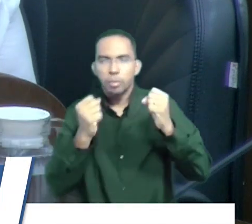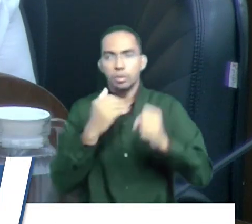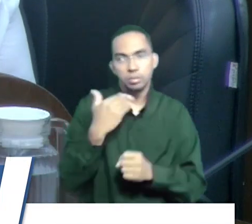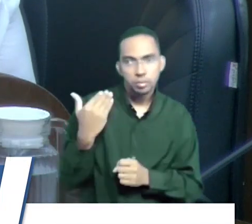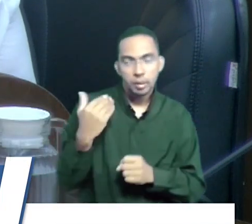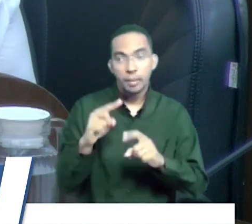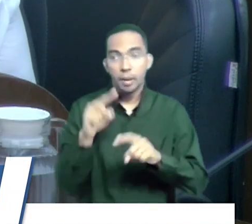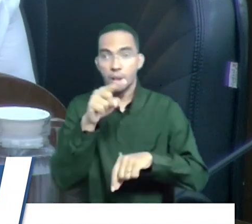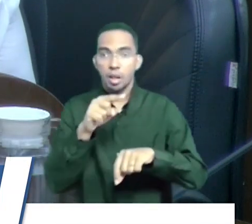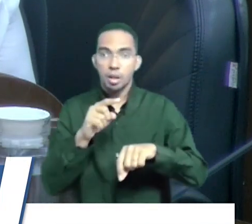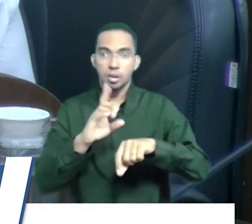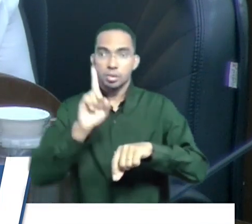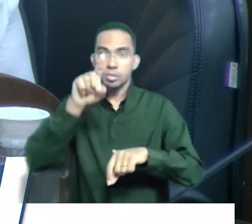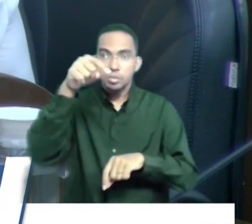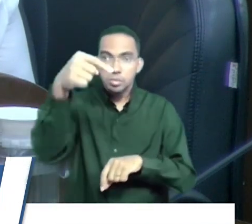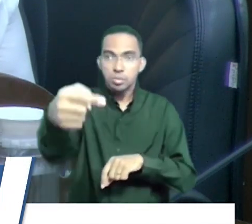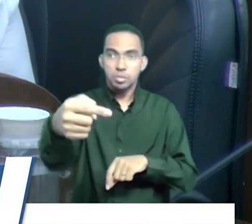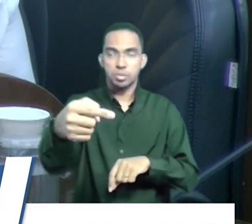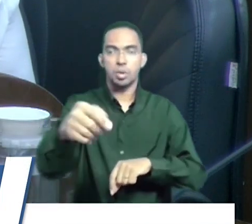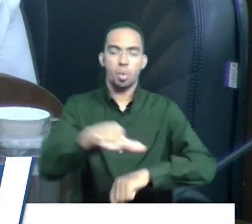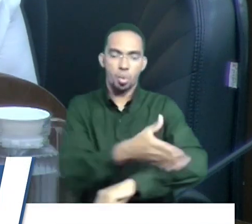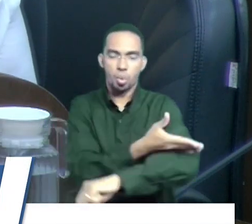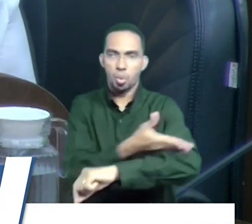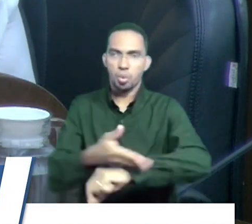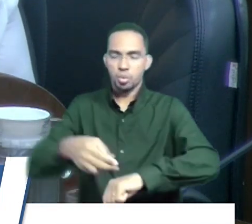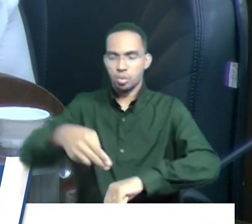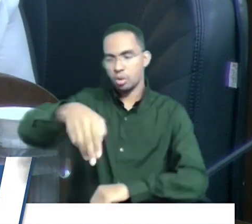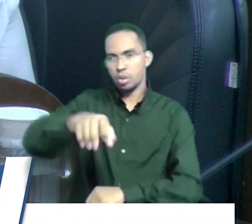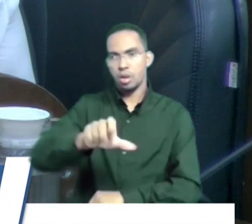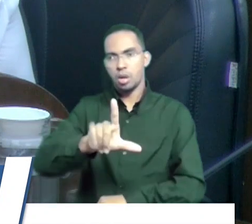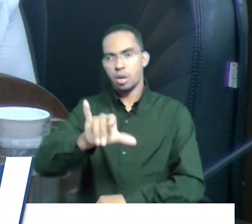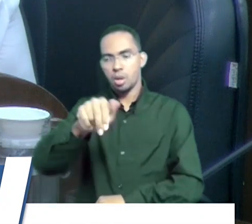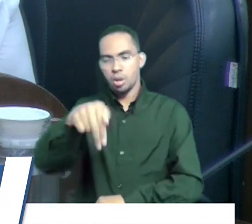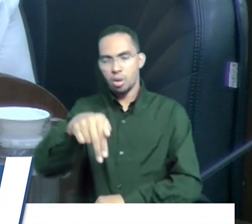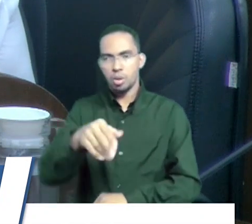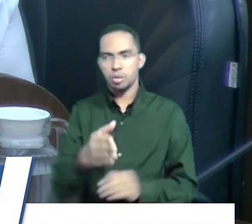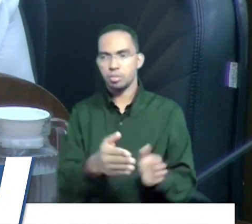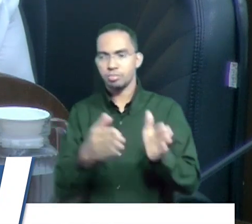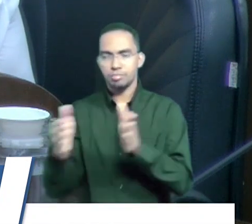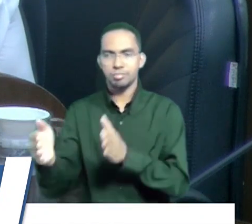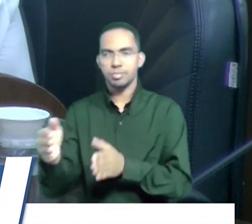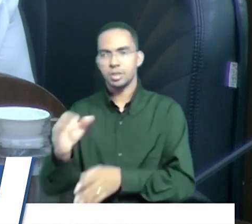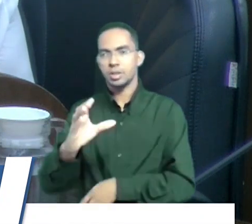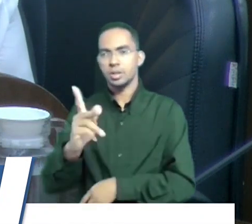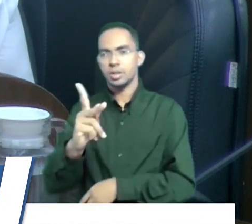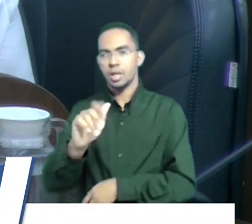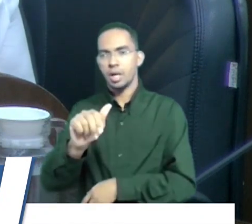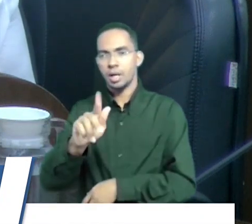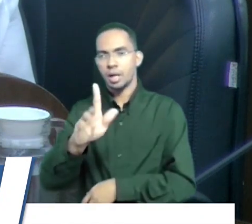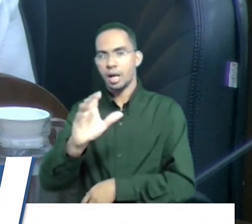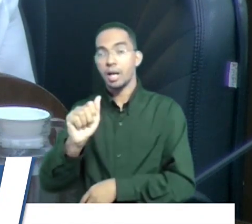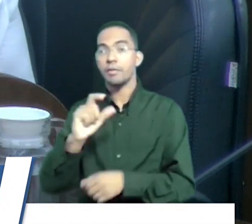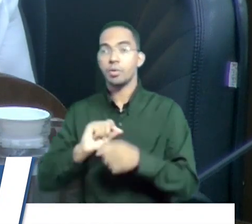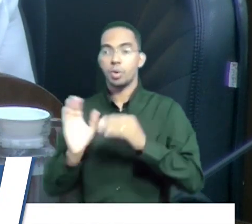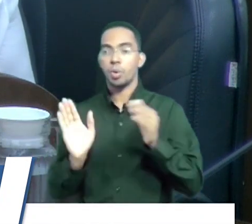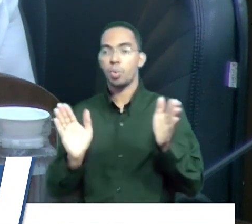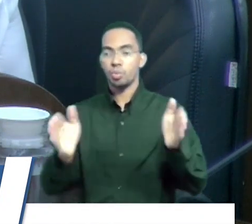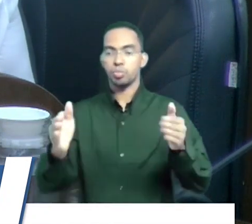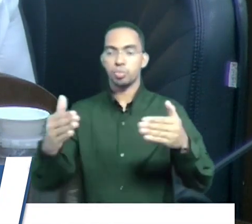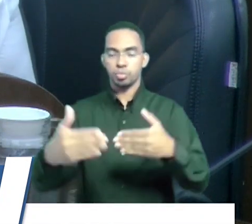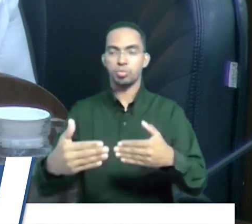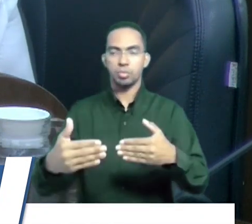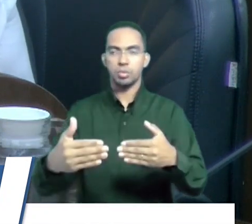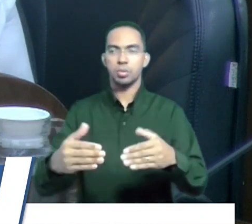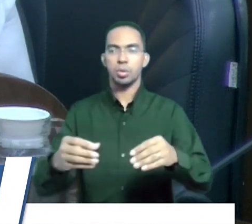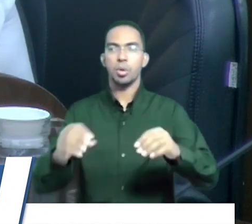nessa própria rodovia Nelson Longueira, para cima das chacras, tem o pessoal que fez uma contenção lá, e a água fica toda na